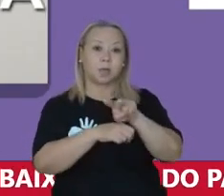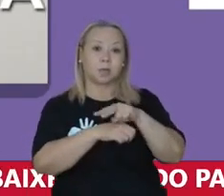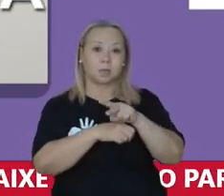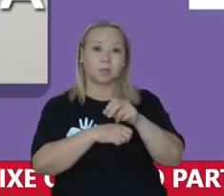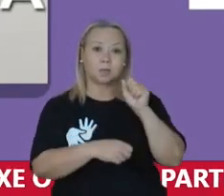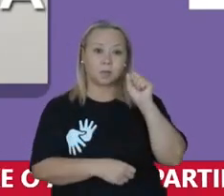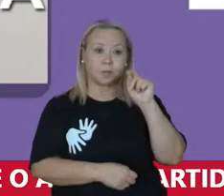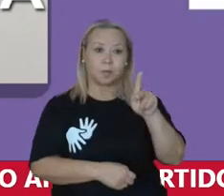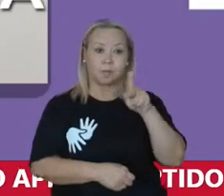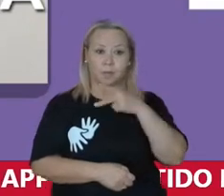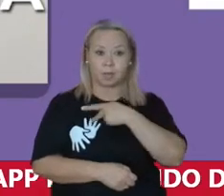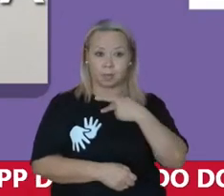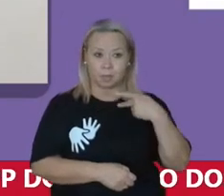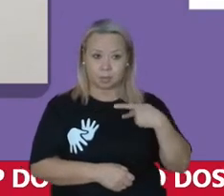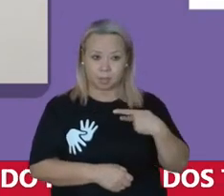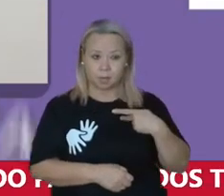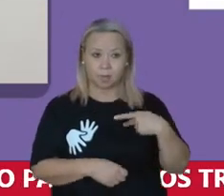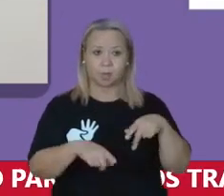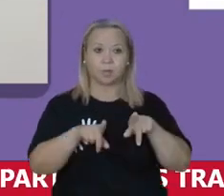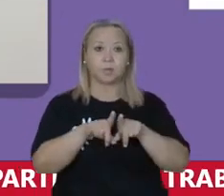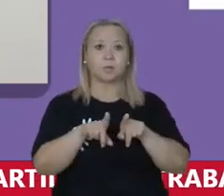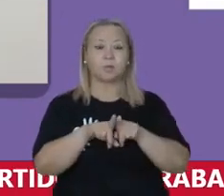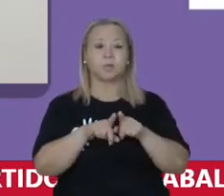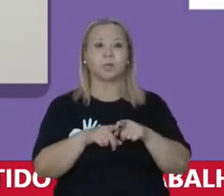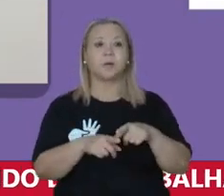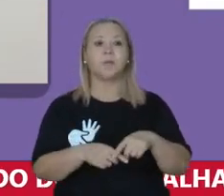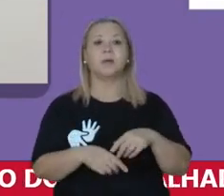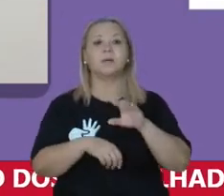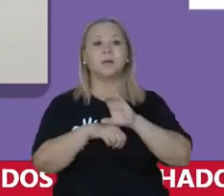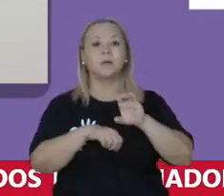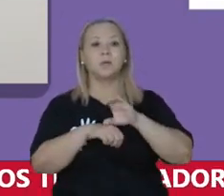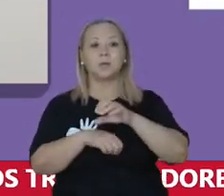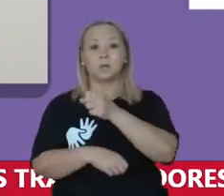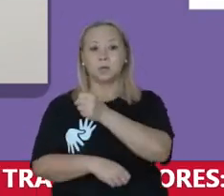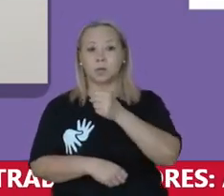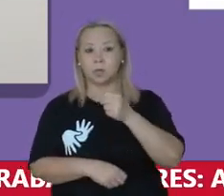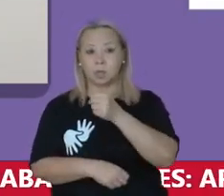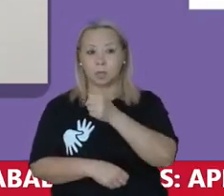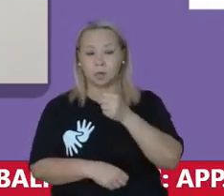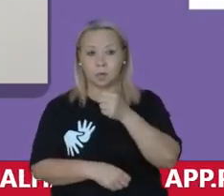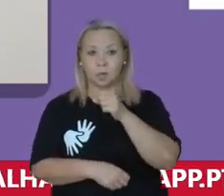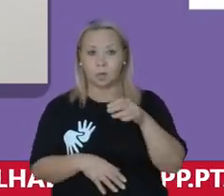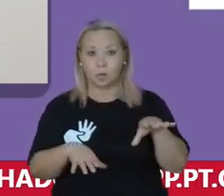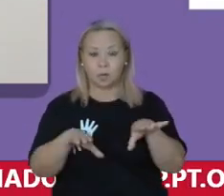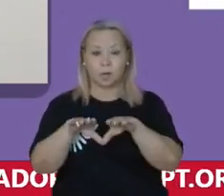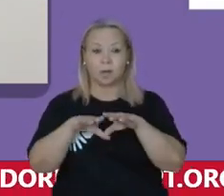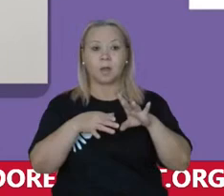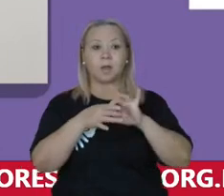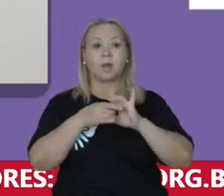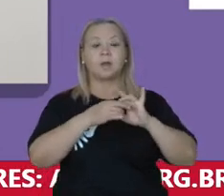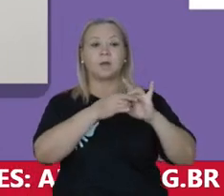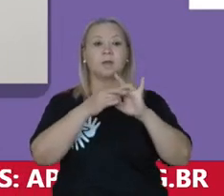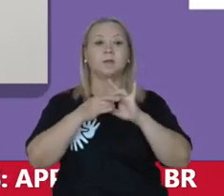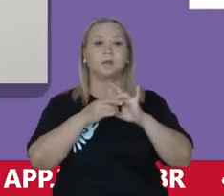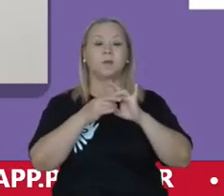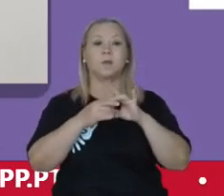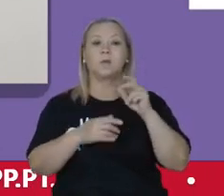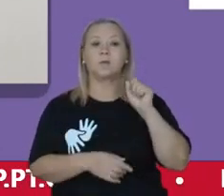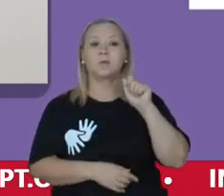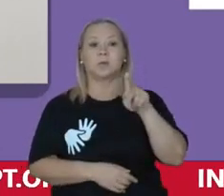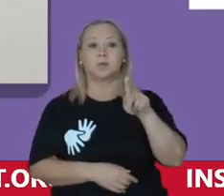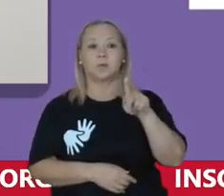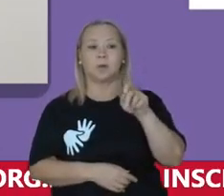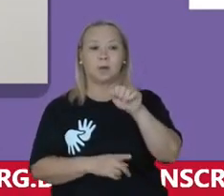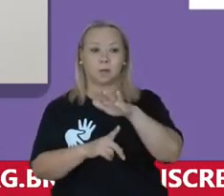e a saúde. E na Constituição de 88, você integrou o sistema de seguridade social